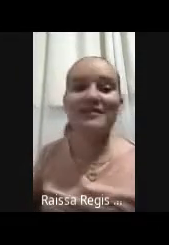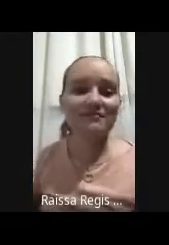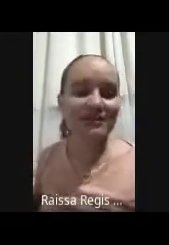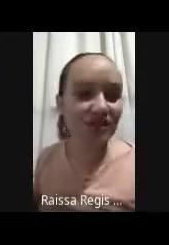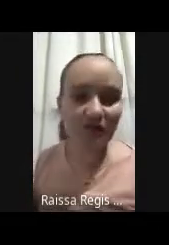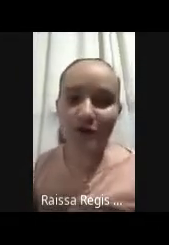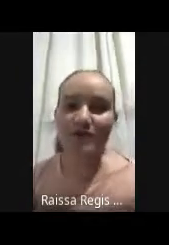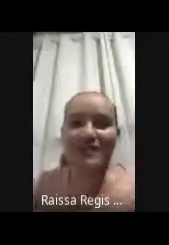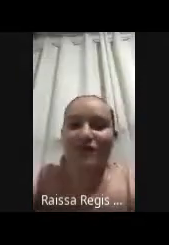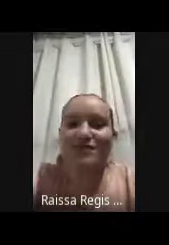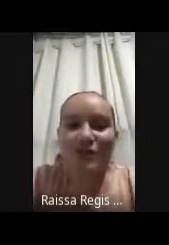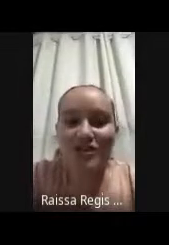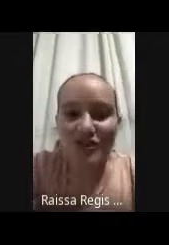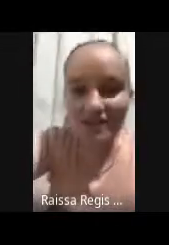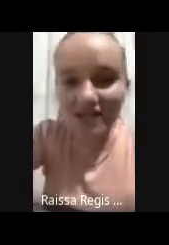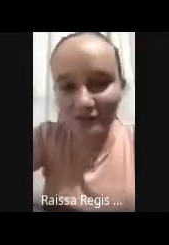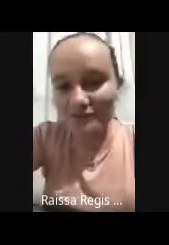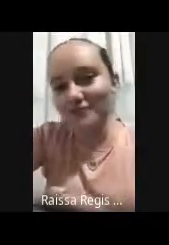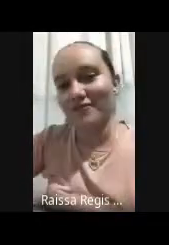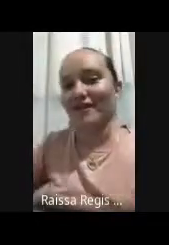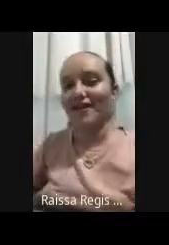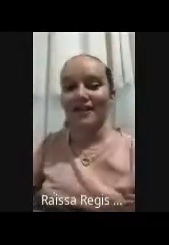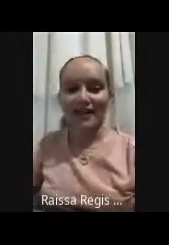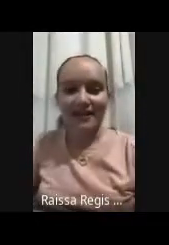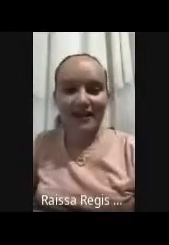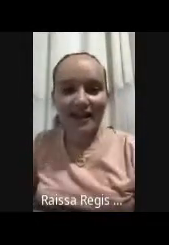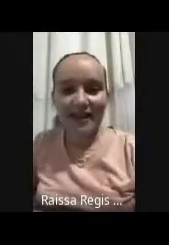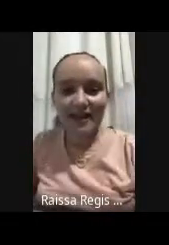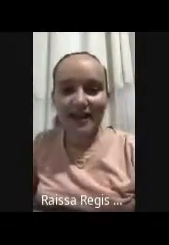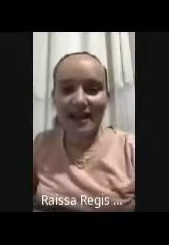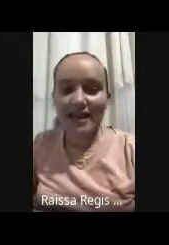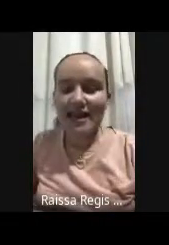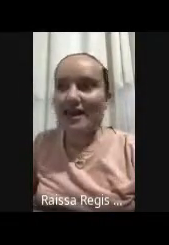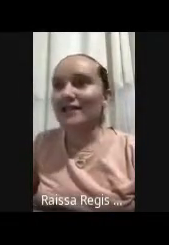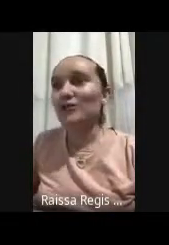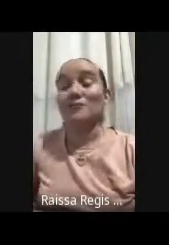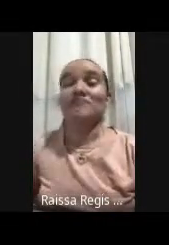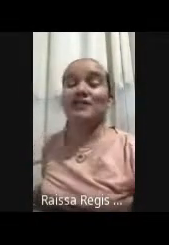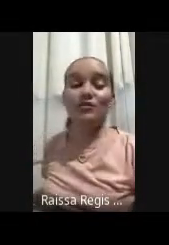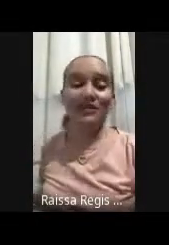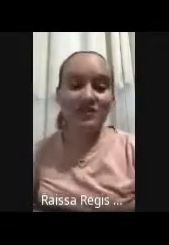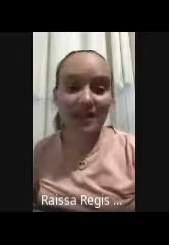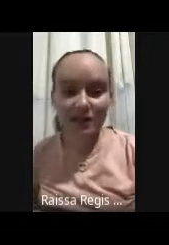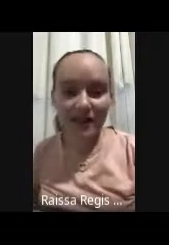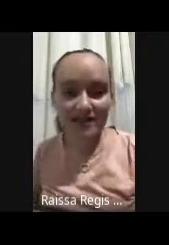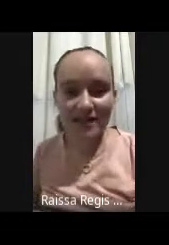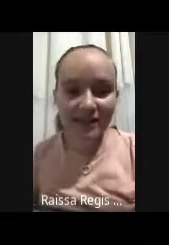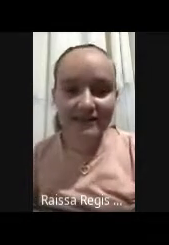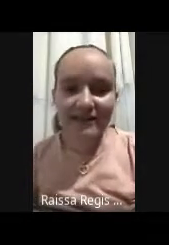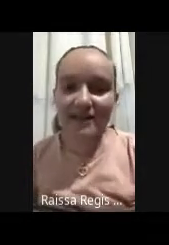Mas se tiver ruim, vocês avisam, não deixe de avisar, não. Então, tá. Então, eu estava dizendo que